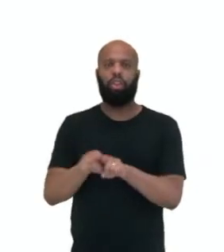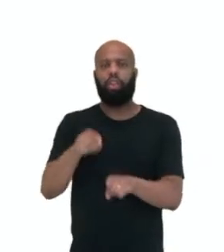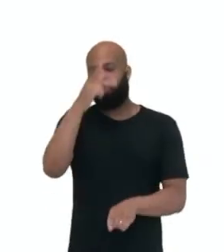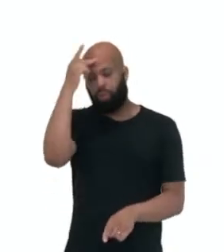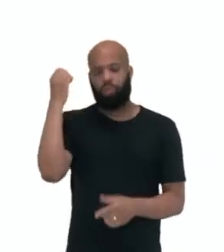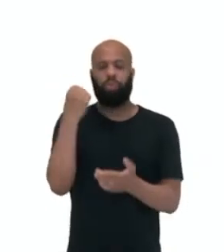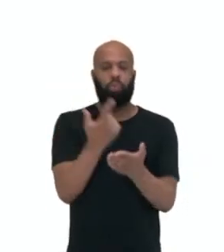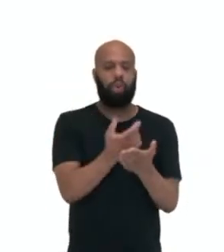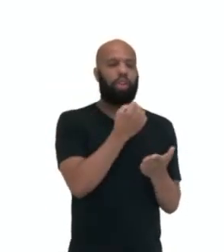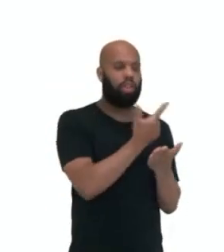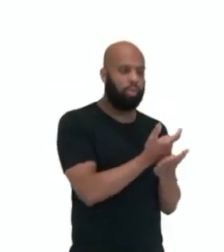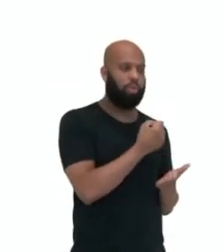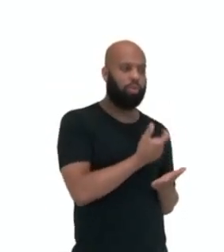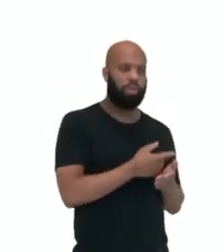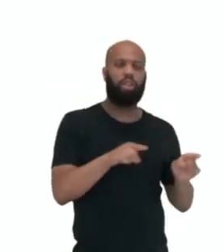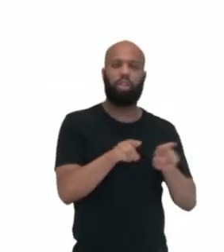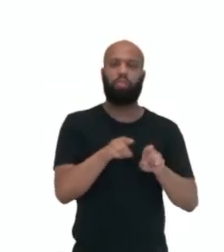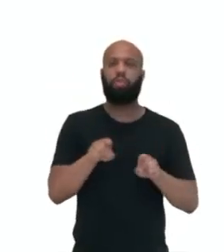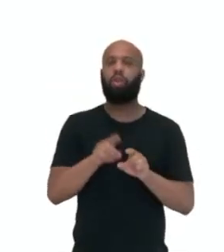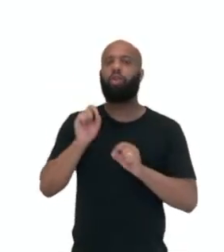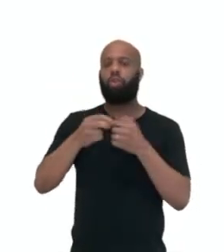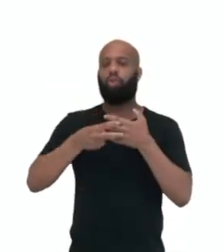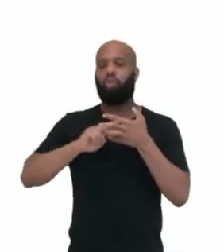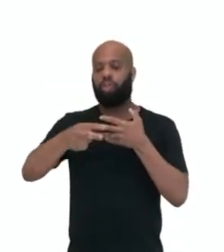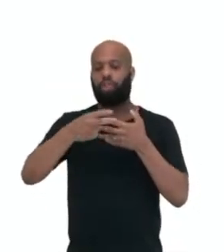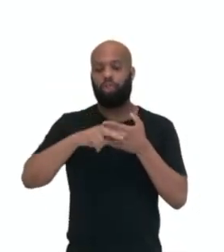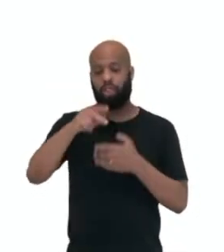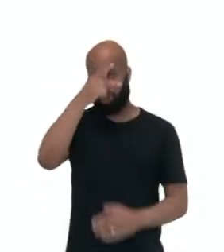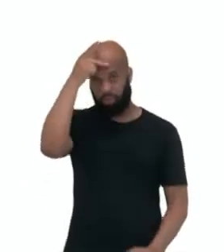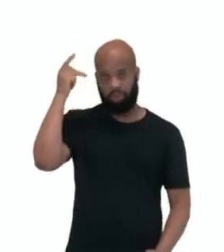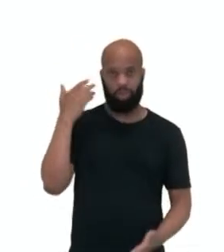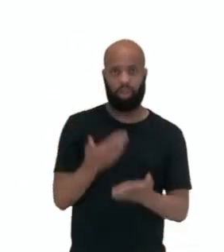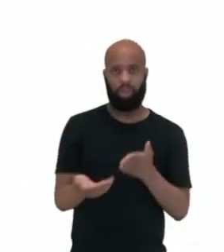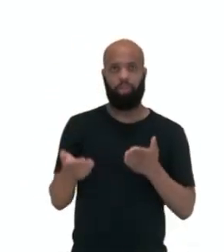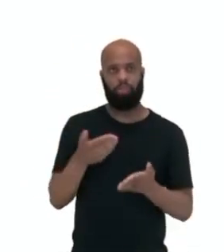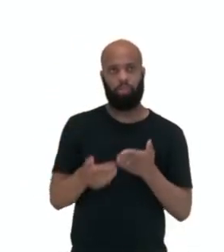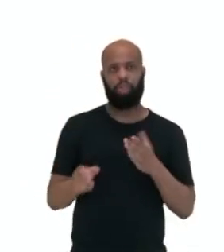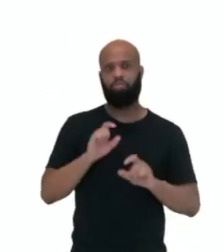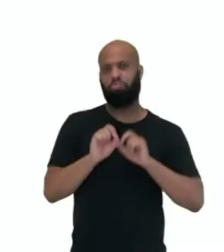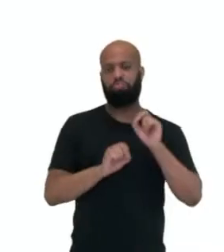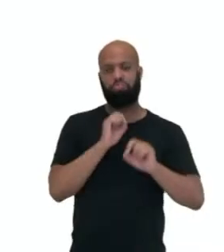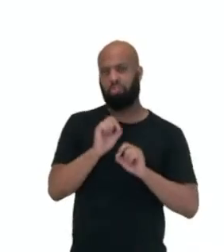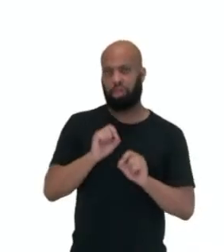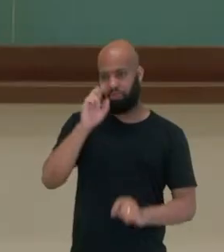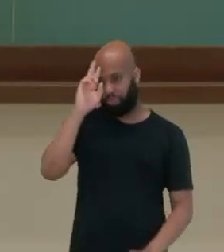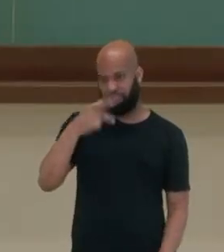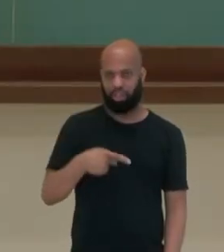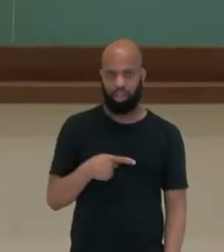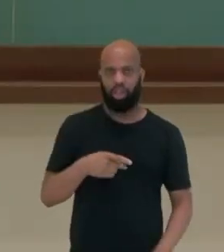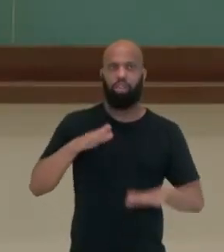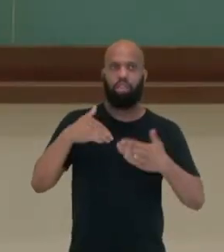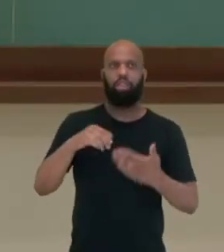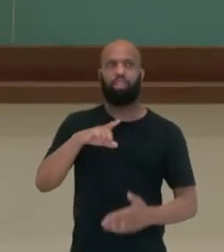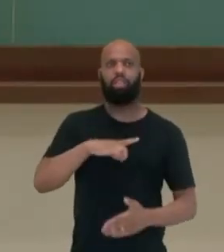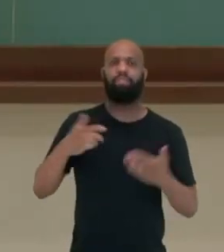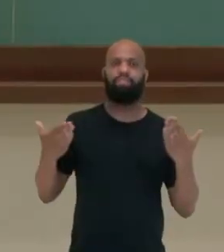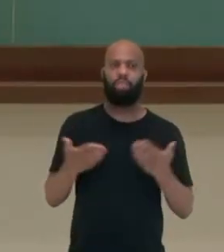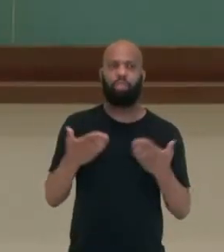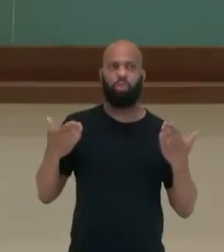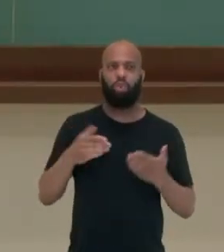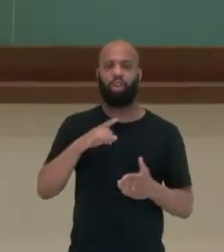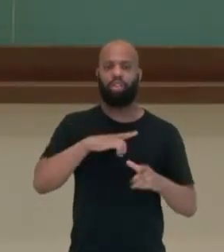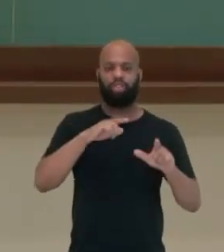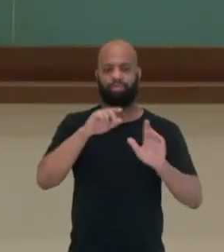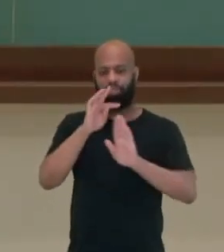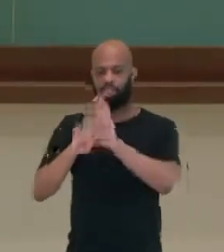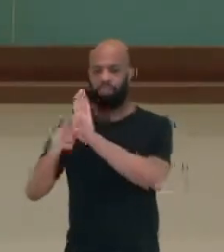consumistas, cuja consequência é a perda da individualidade. Então aqui nós temos nesses dois textos,